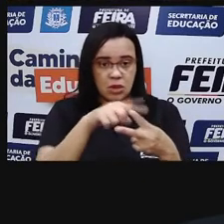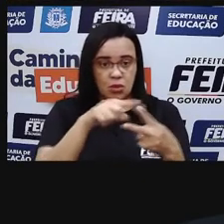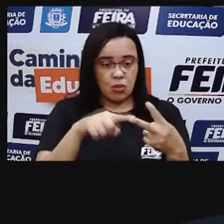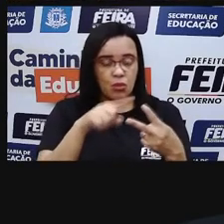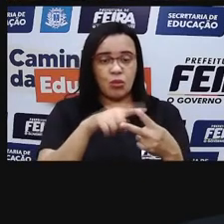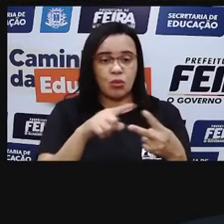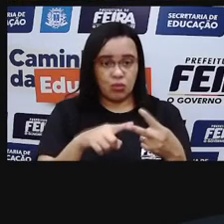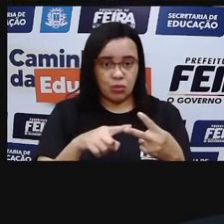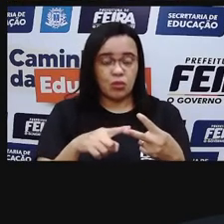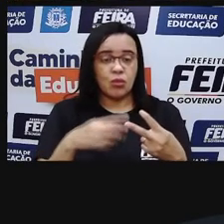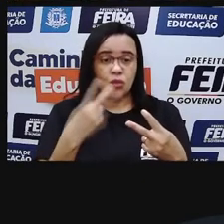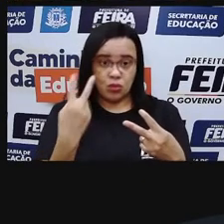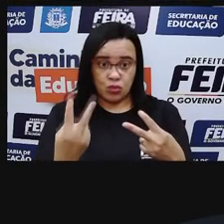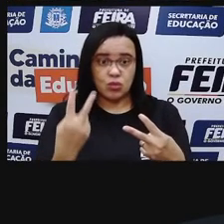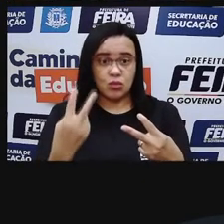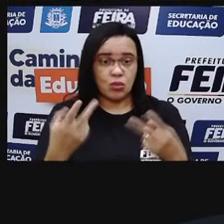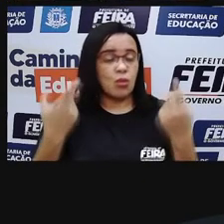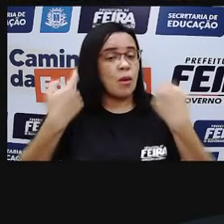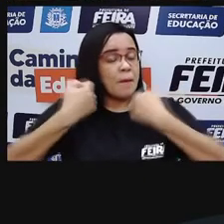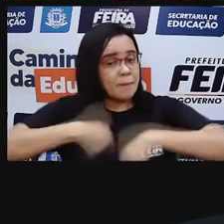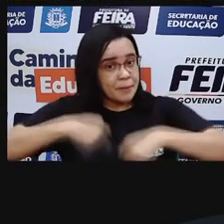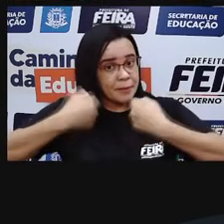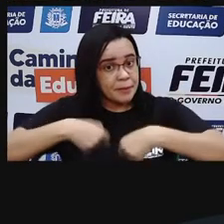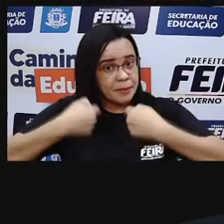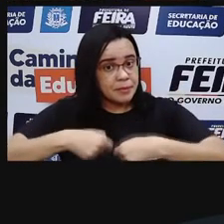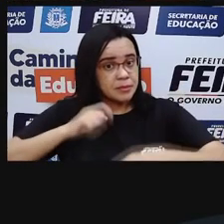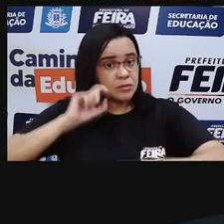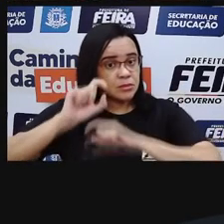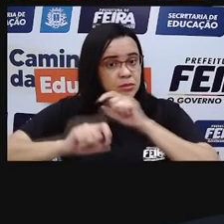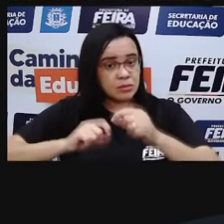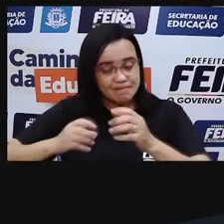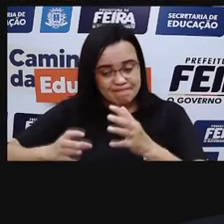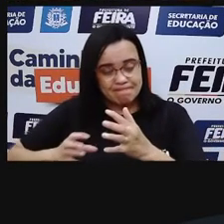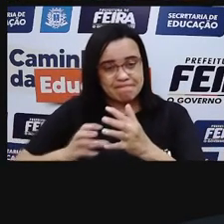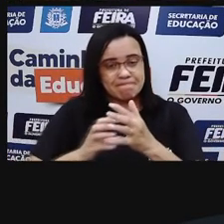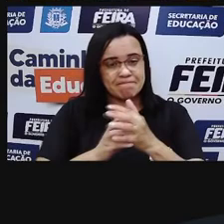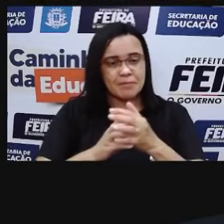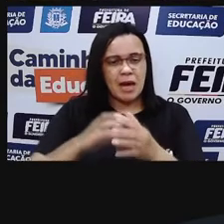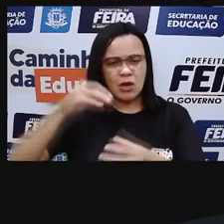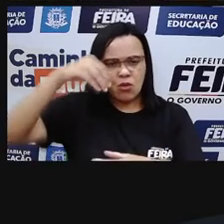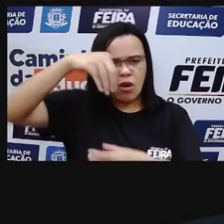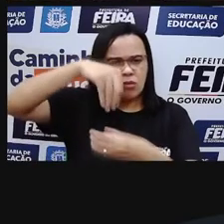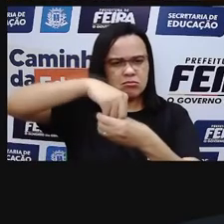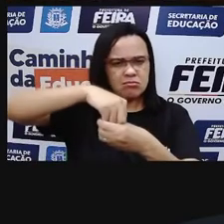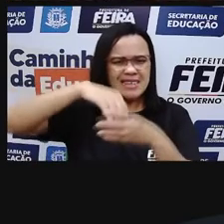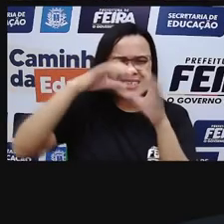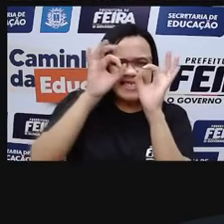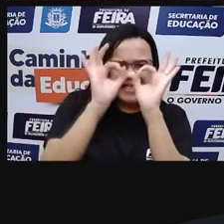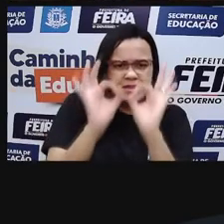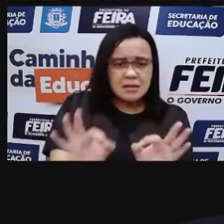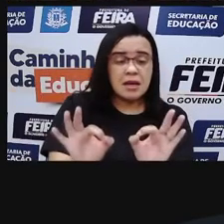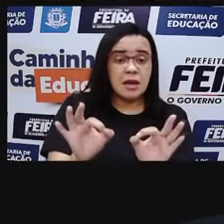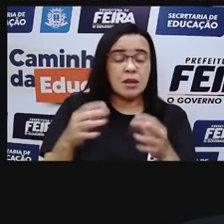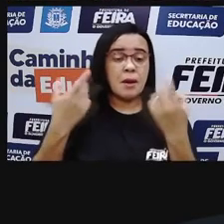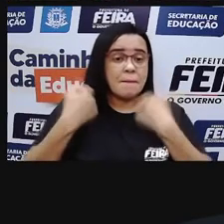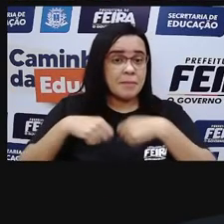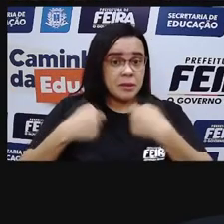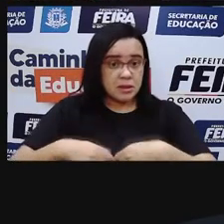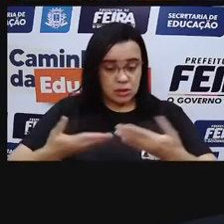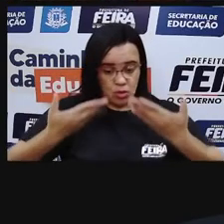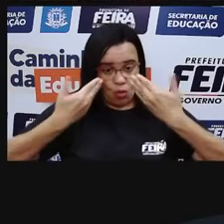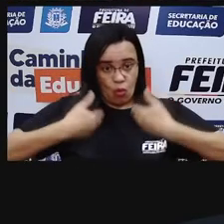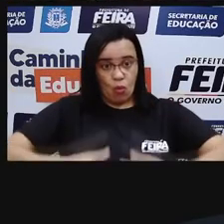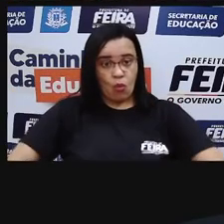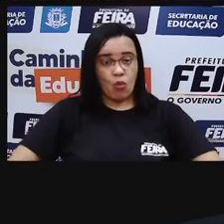esse antígeno, para ter esse encaixe perfeito, o nosso corpo, as nossas células, vão ter